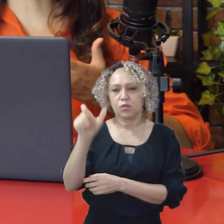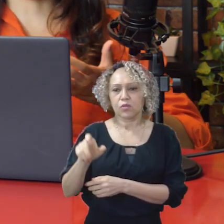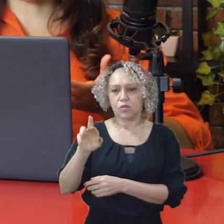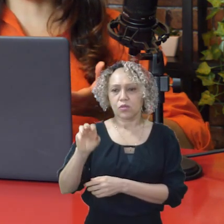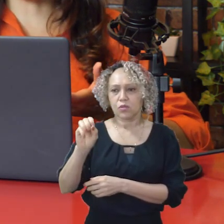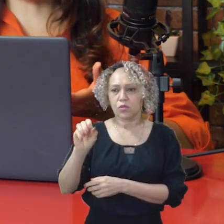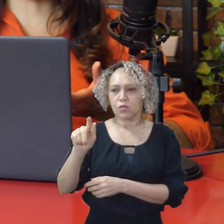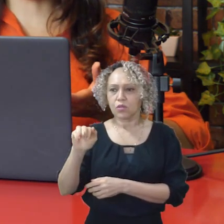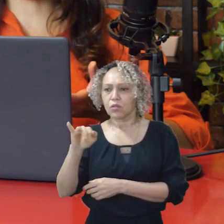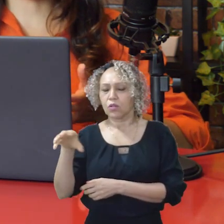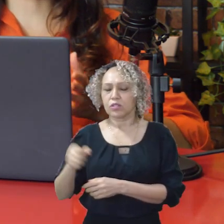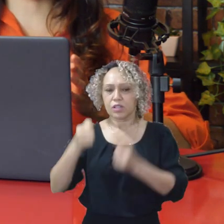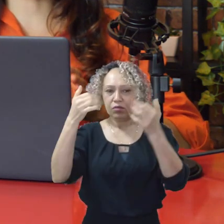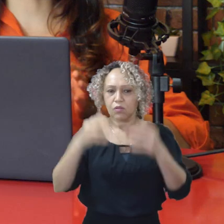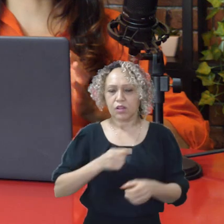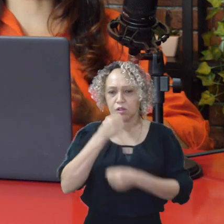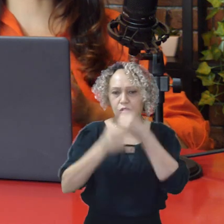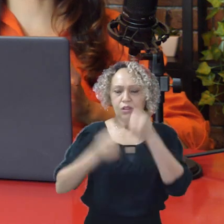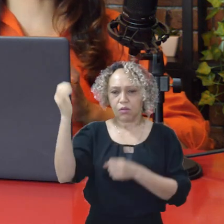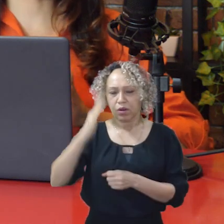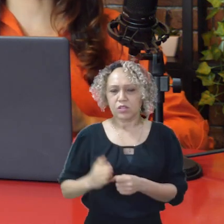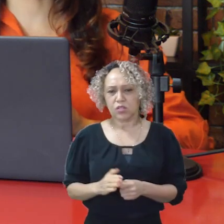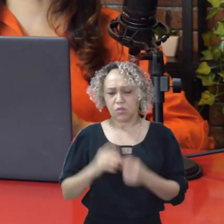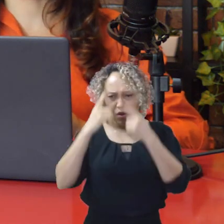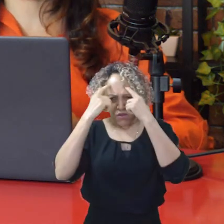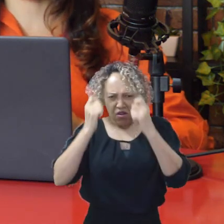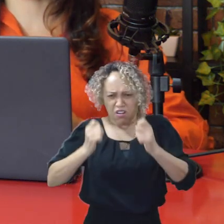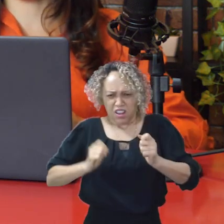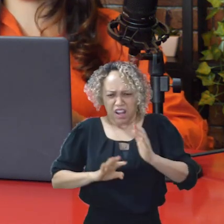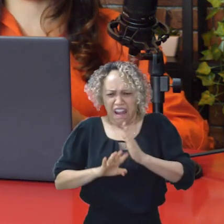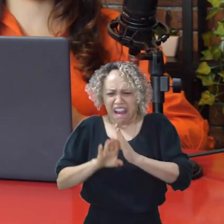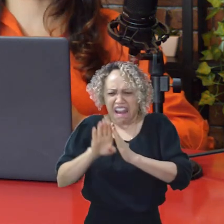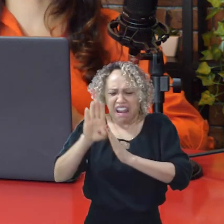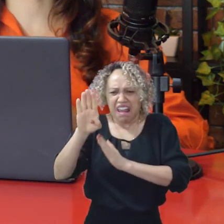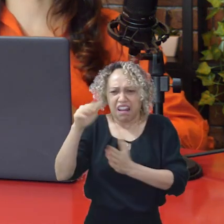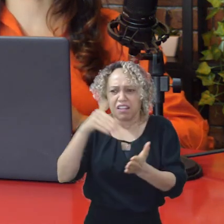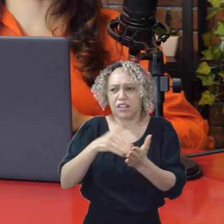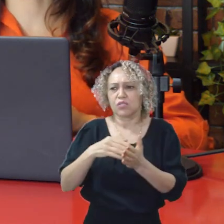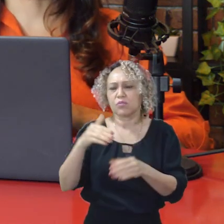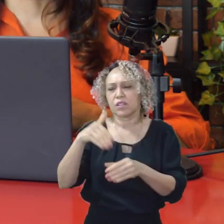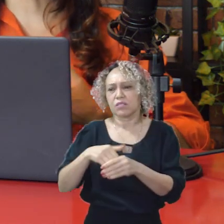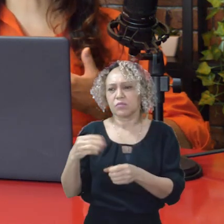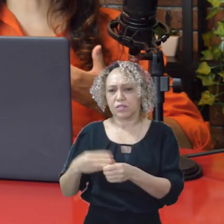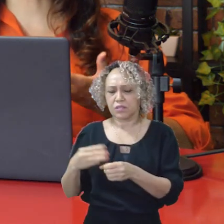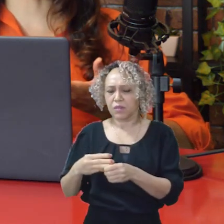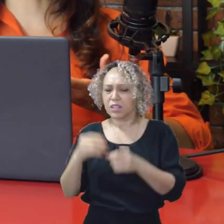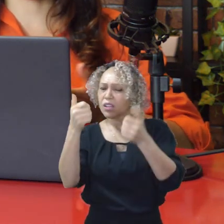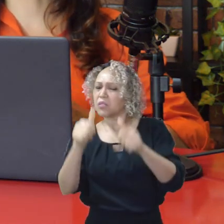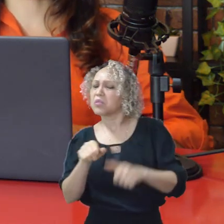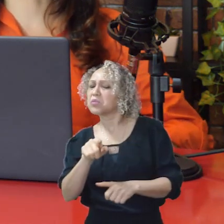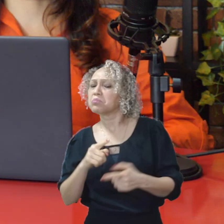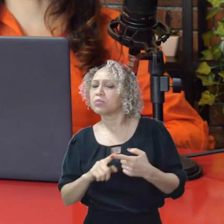falou ao jornal PT Brasil sobre a escalada de casos de violência política no país nas últimas eleições municipais e analisou